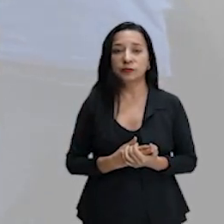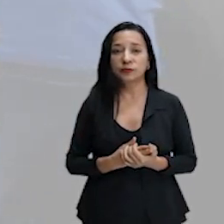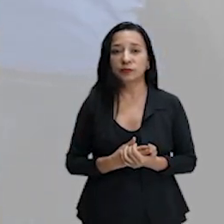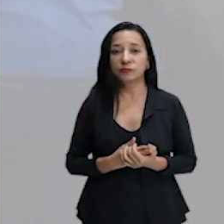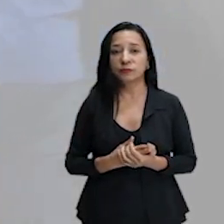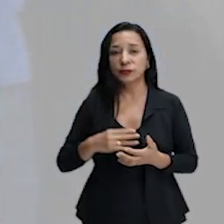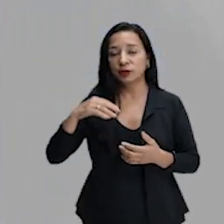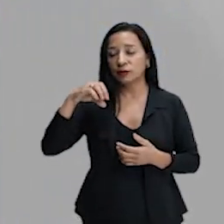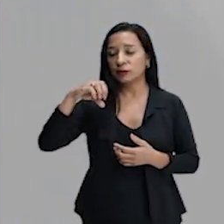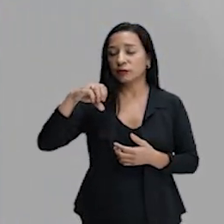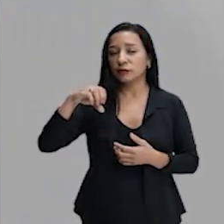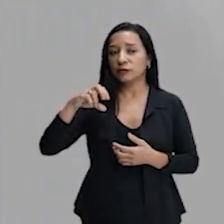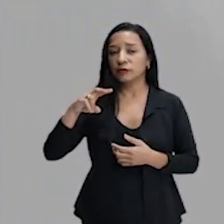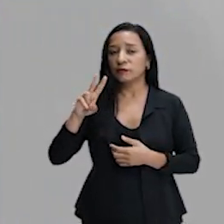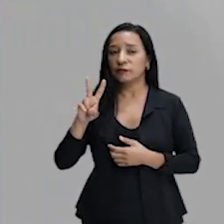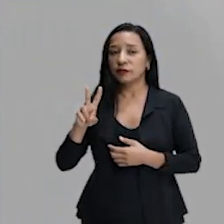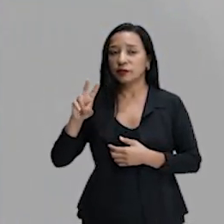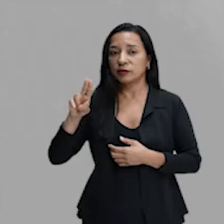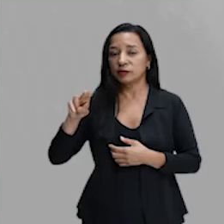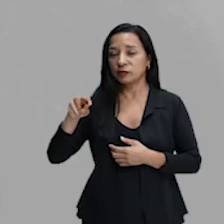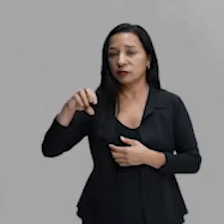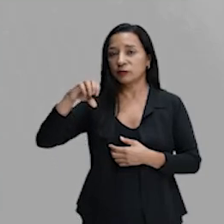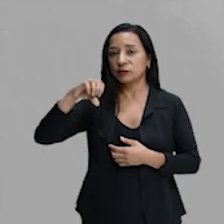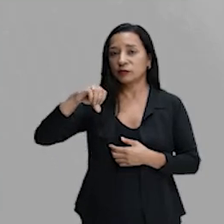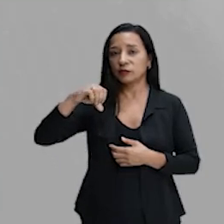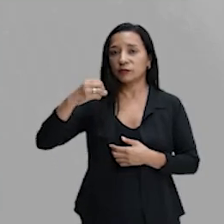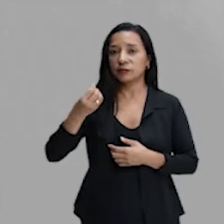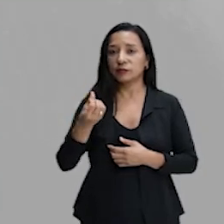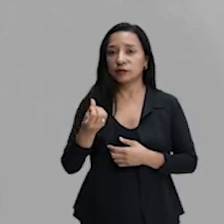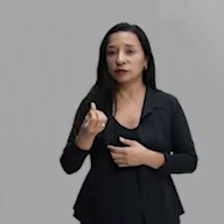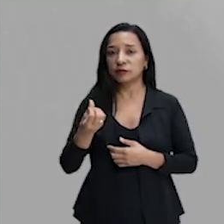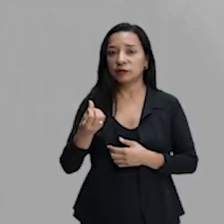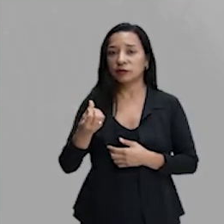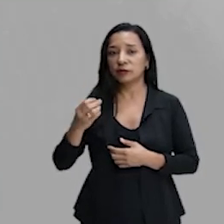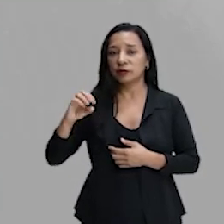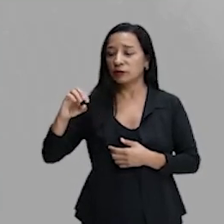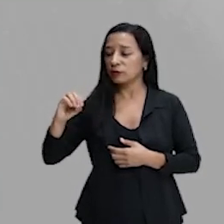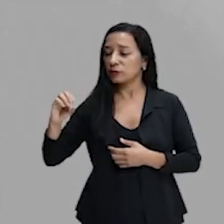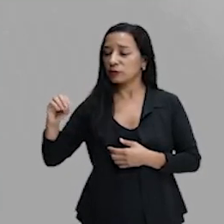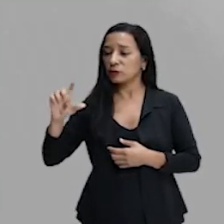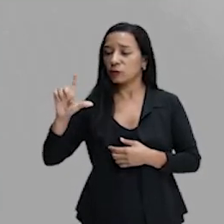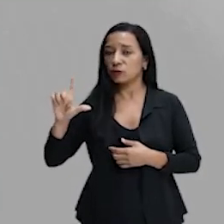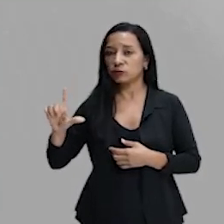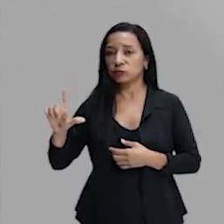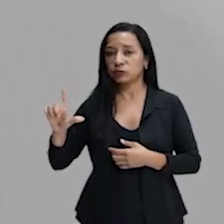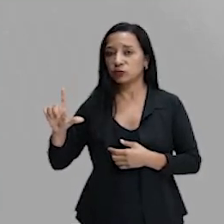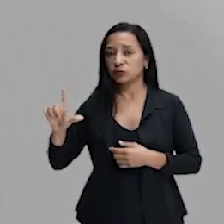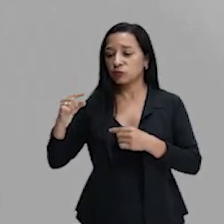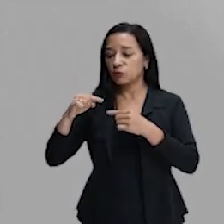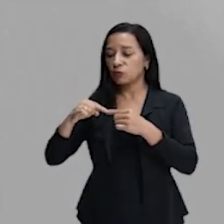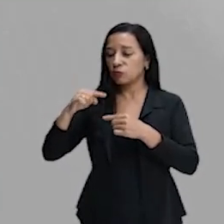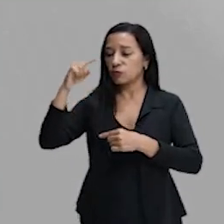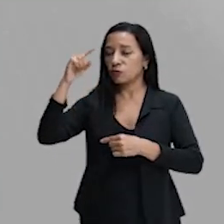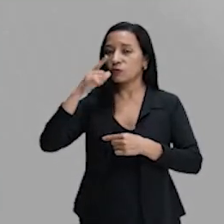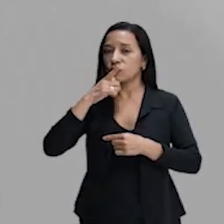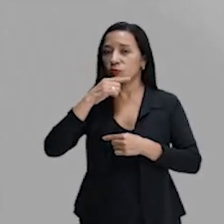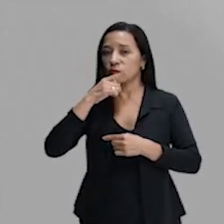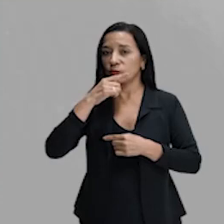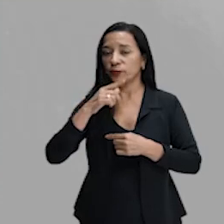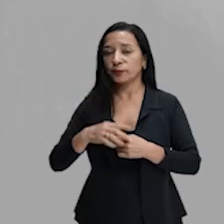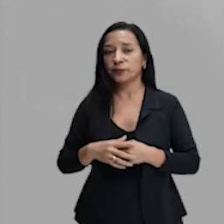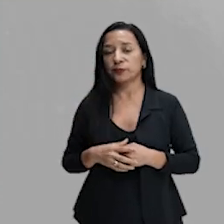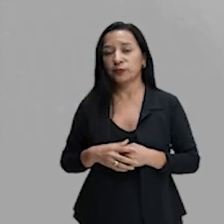l esse reservatório esse essa essa peça né essa figura ele possui essa